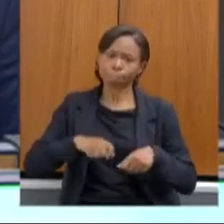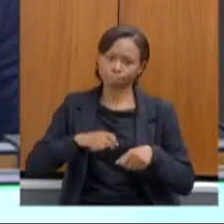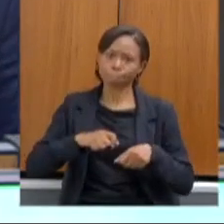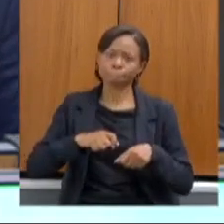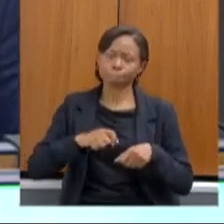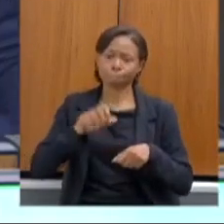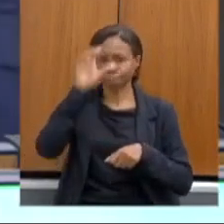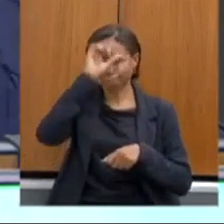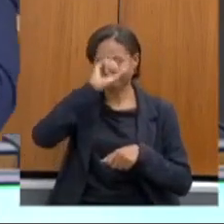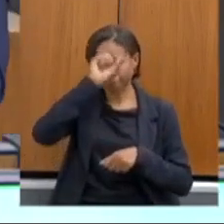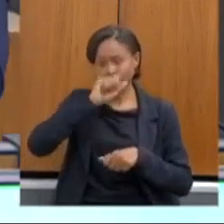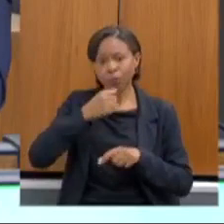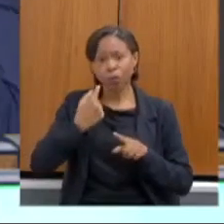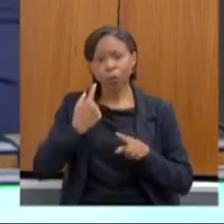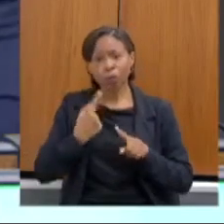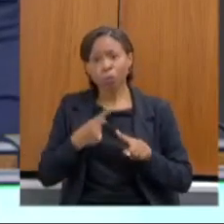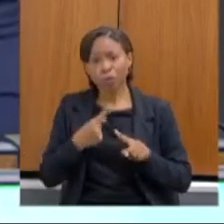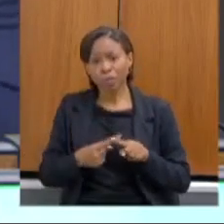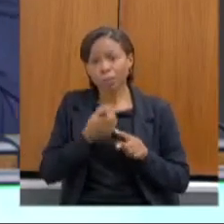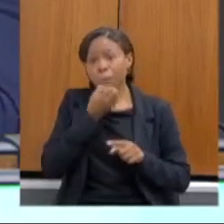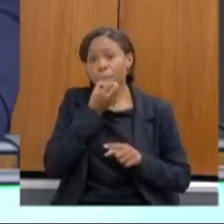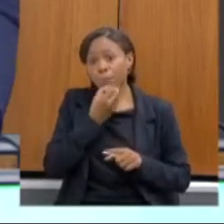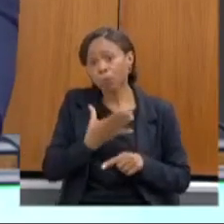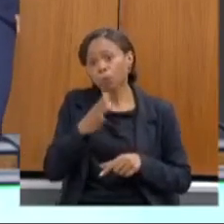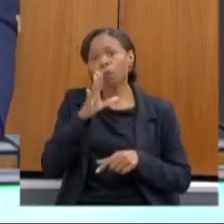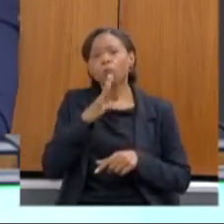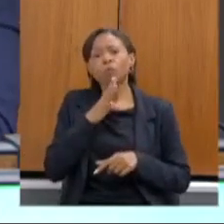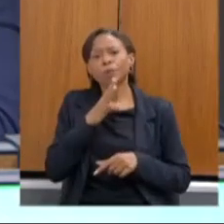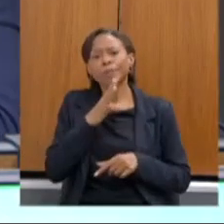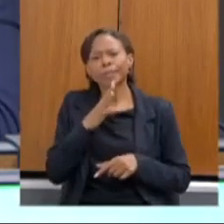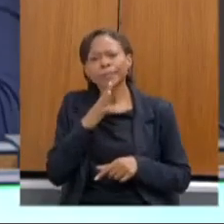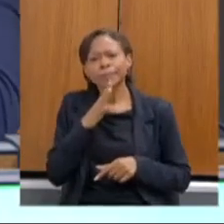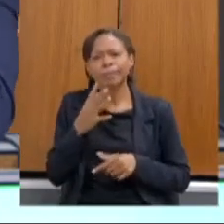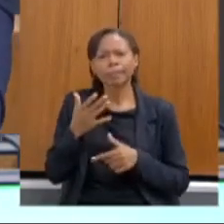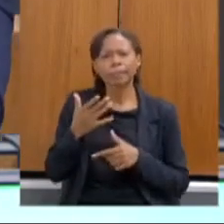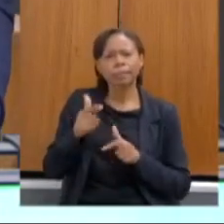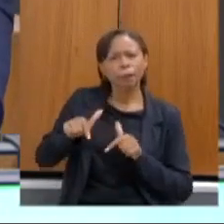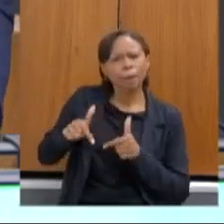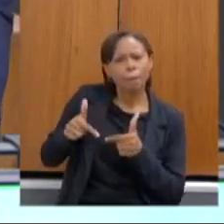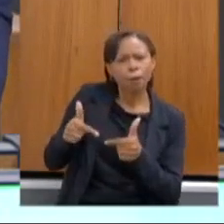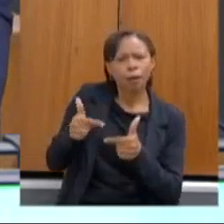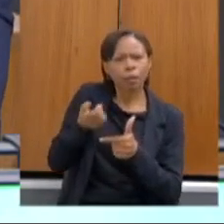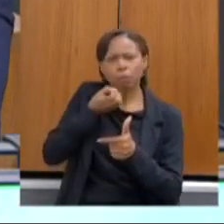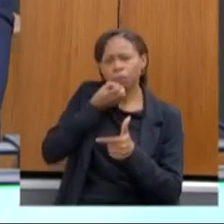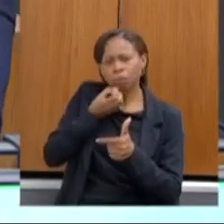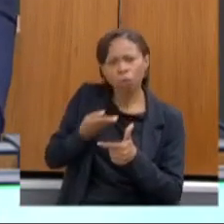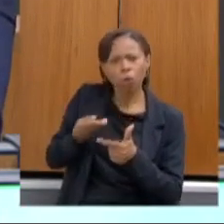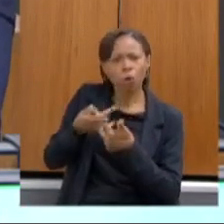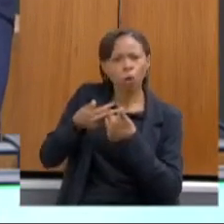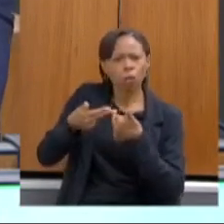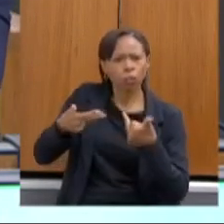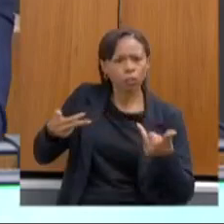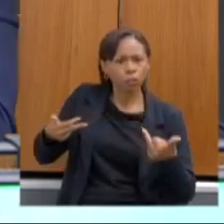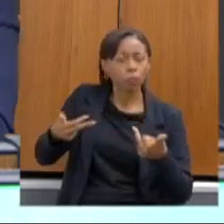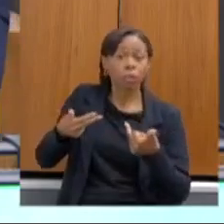que é uma forma de conhecer além de boas práticas é práticas essas em reais